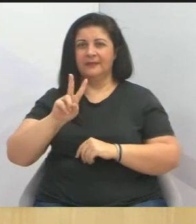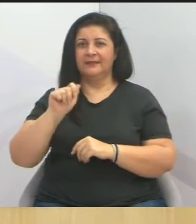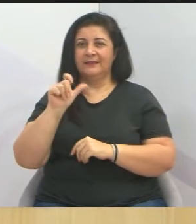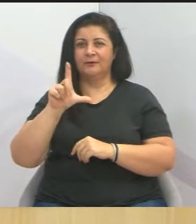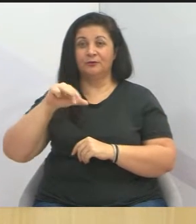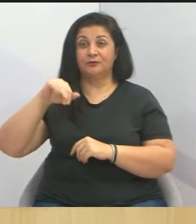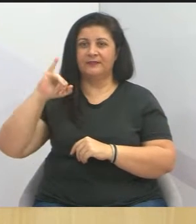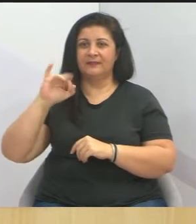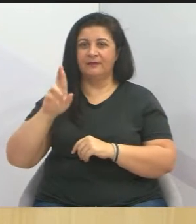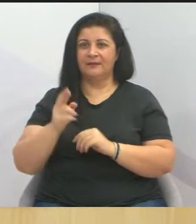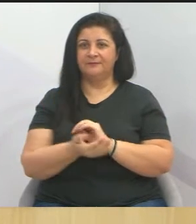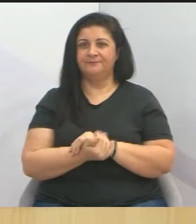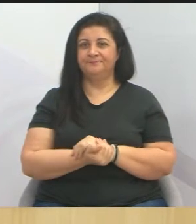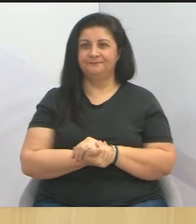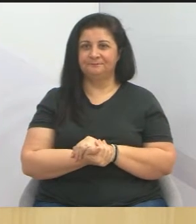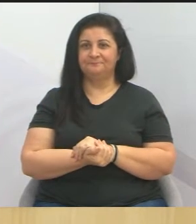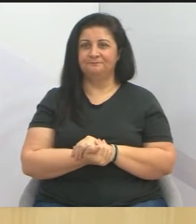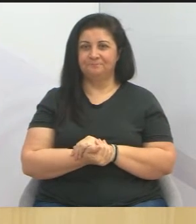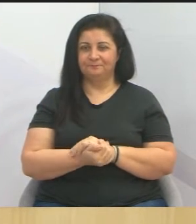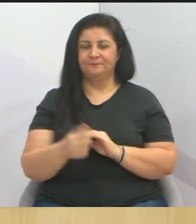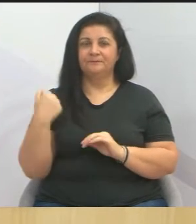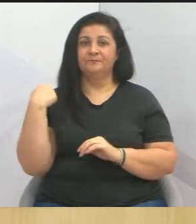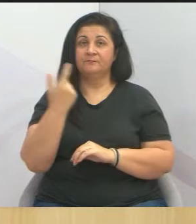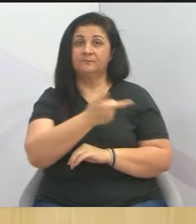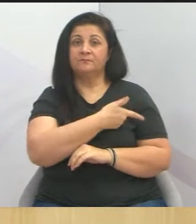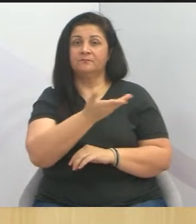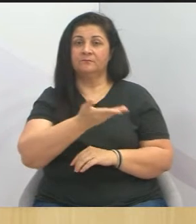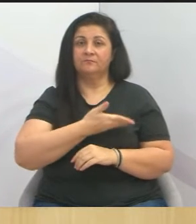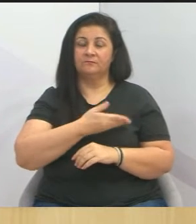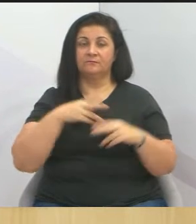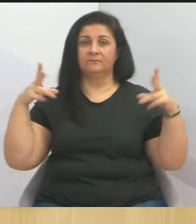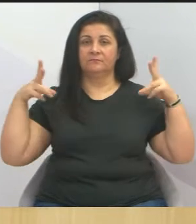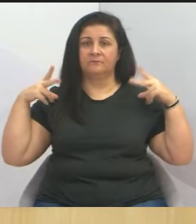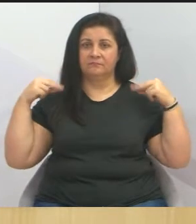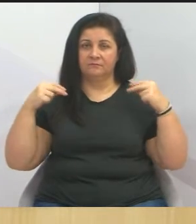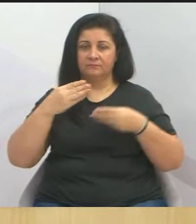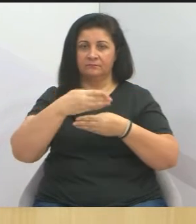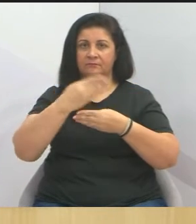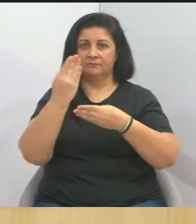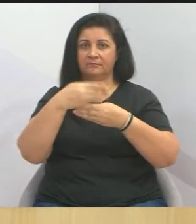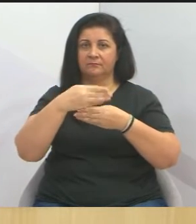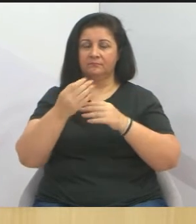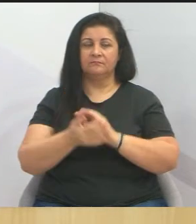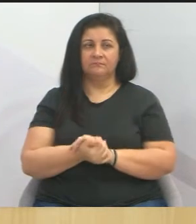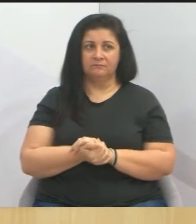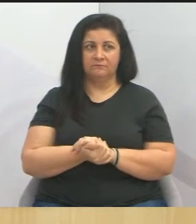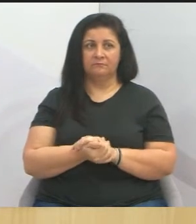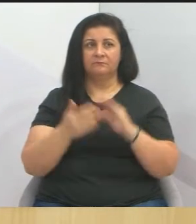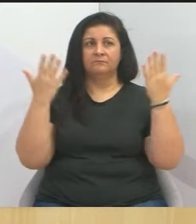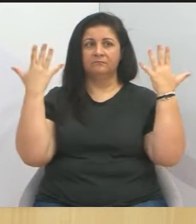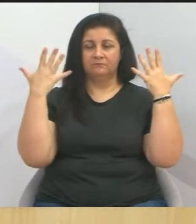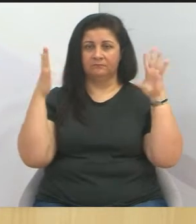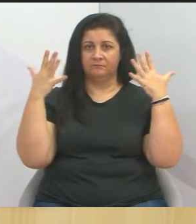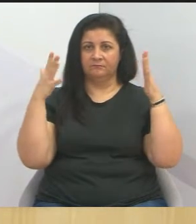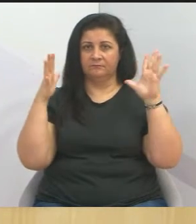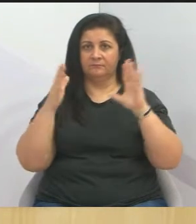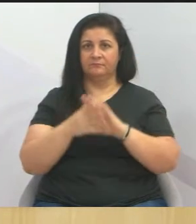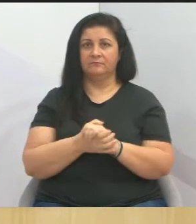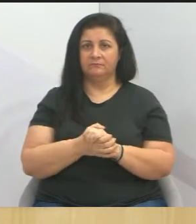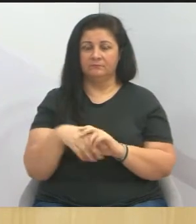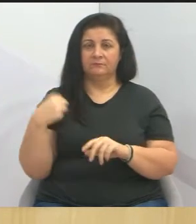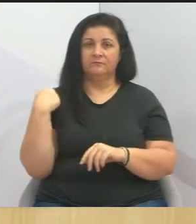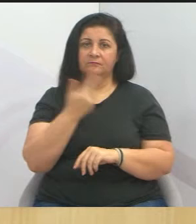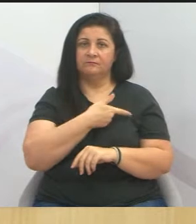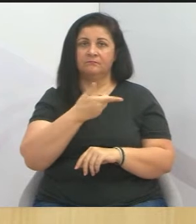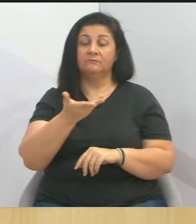parabenizar também nossos amigos taxistas vereadores quero parabenizar nossos amigos que